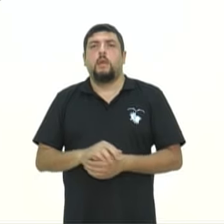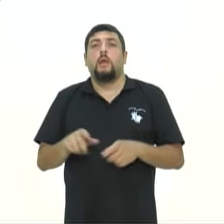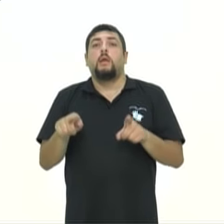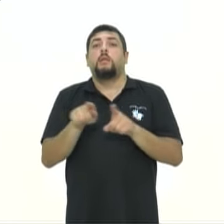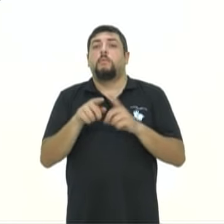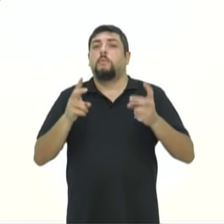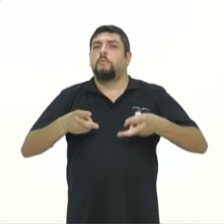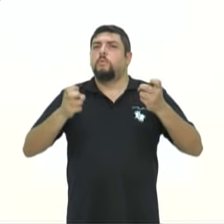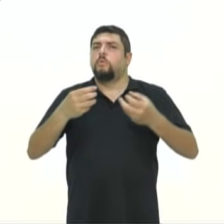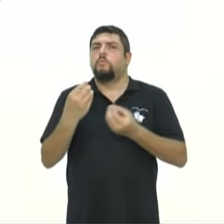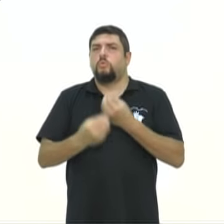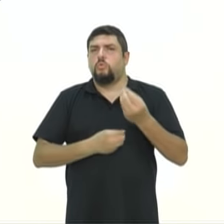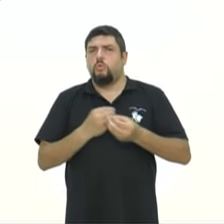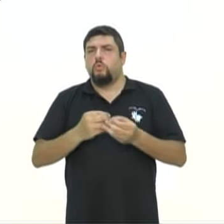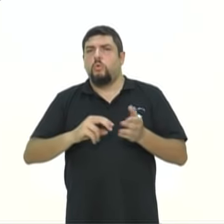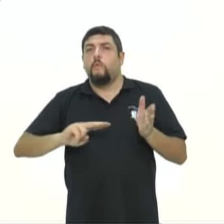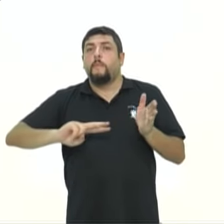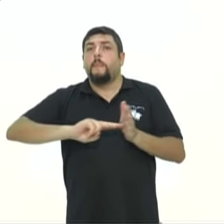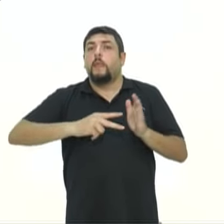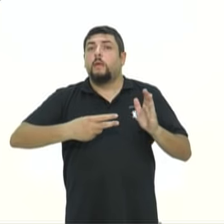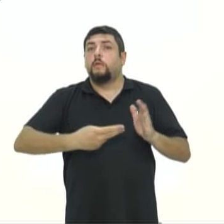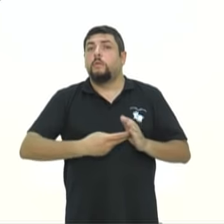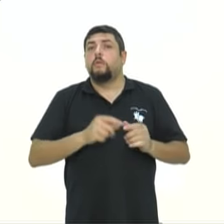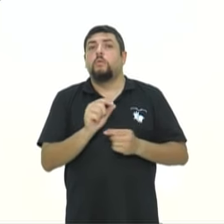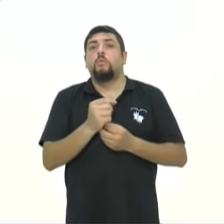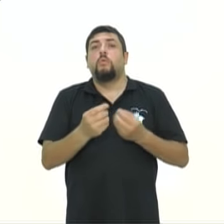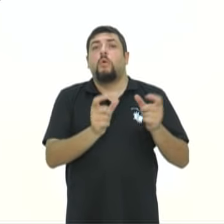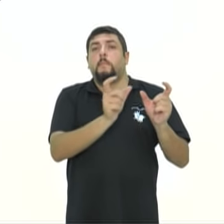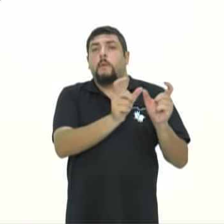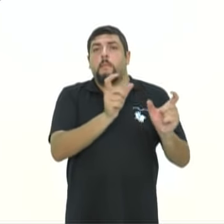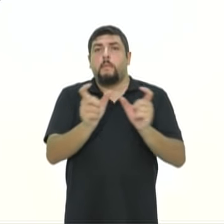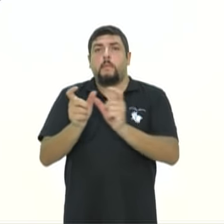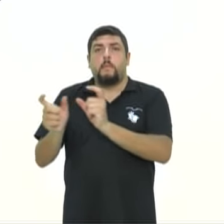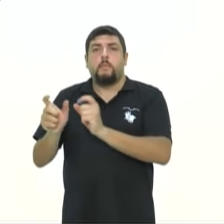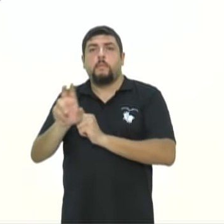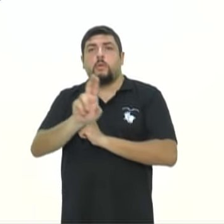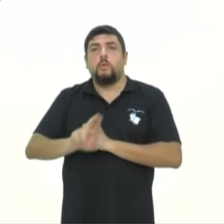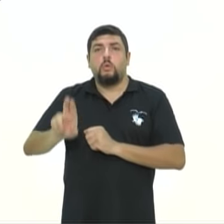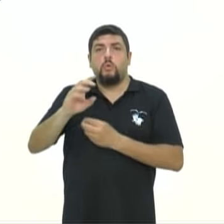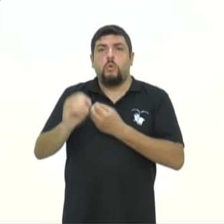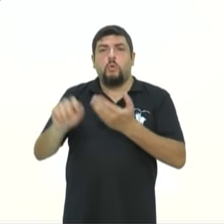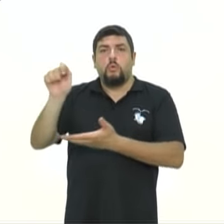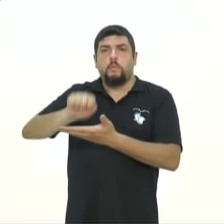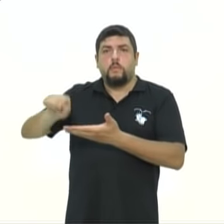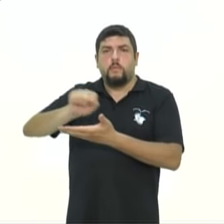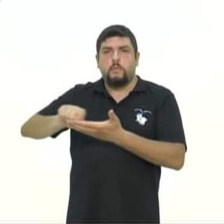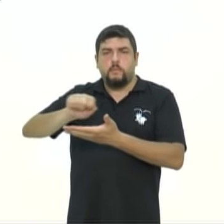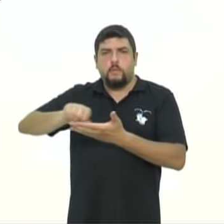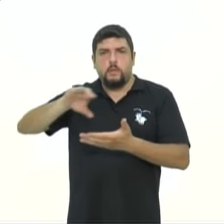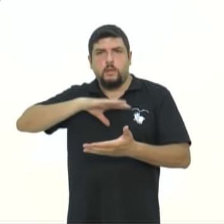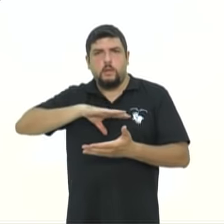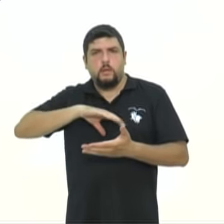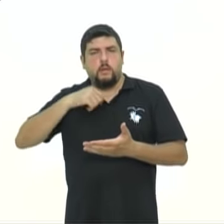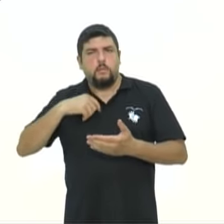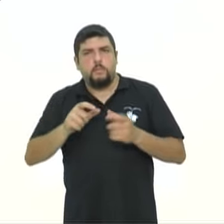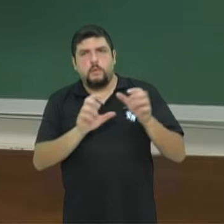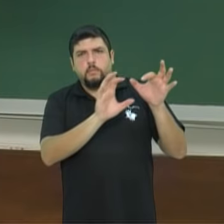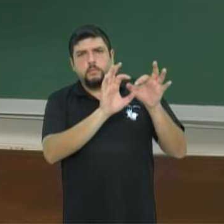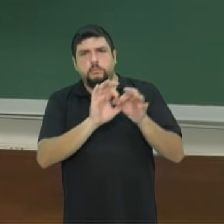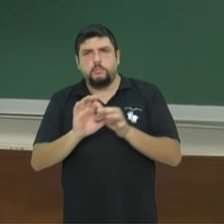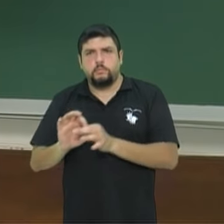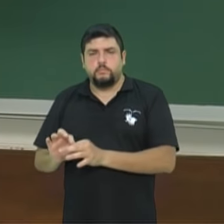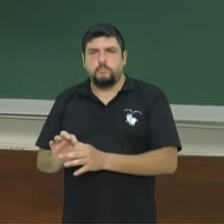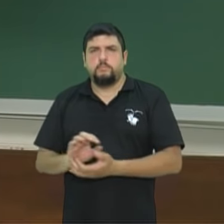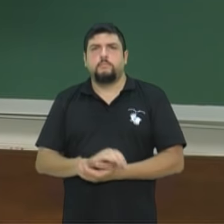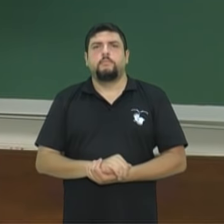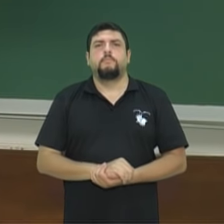reconhecer o efeito de sentido decorrente da exploração de recursos ortográficos e ou morfossintáticos, certo? Vamos